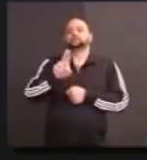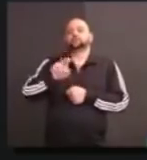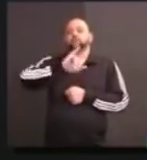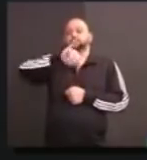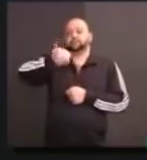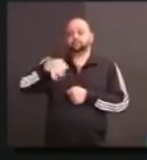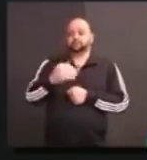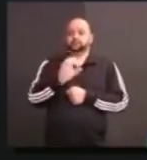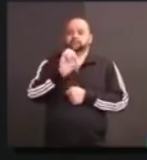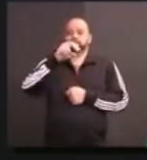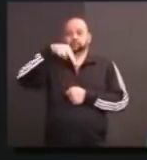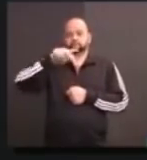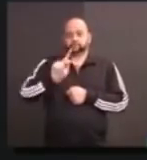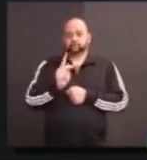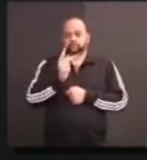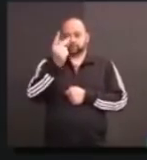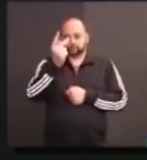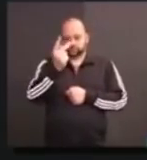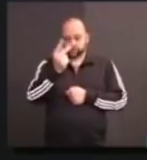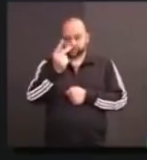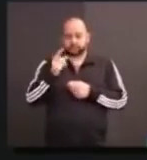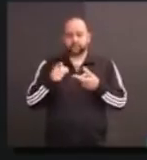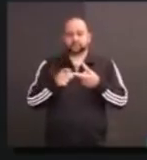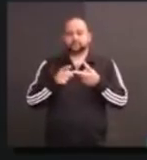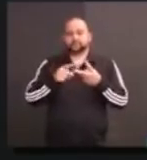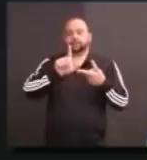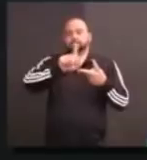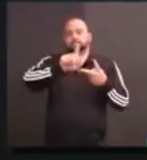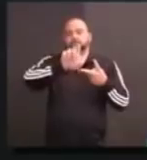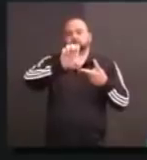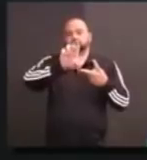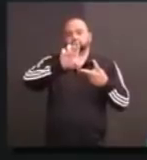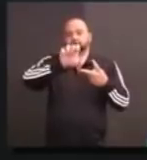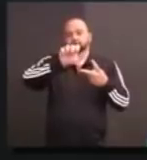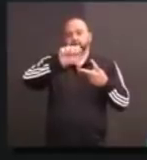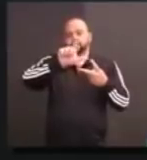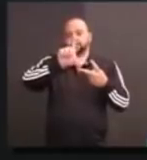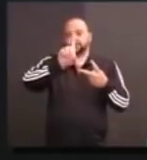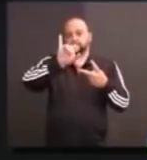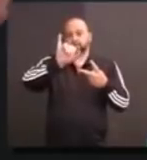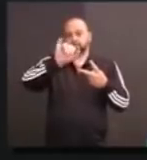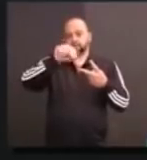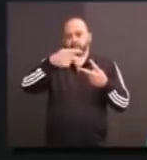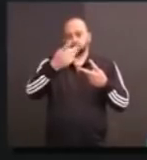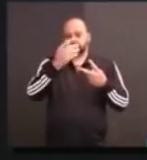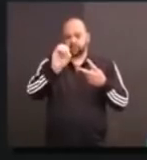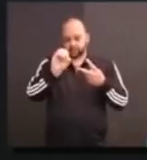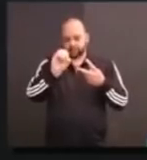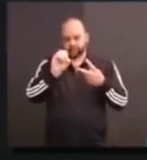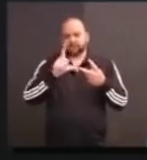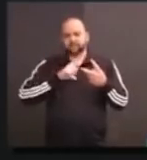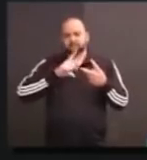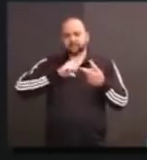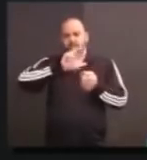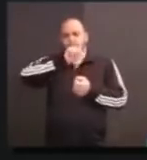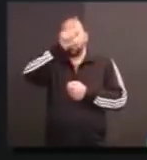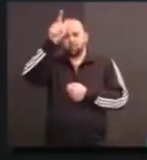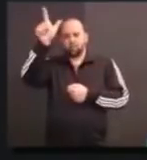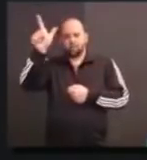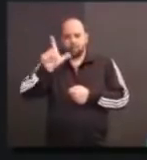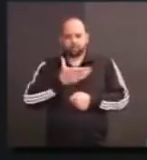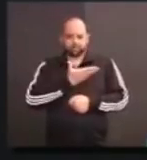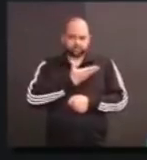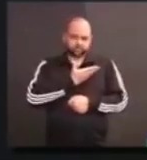em nome do Geraldinho, em nome de tantos e tantos outros amigos,